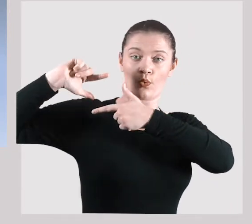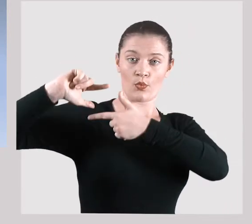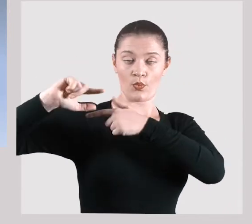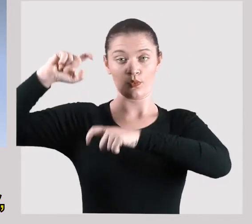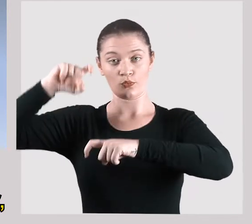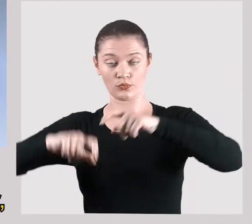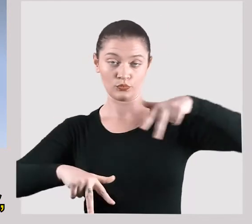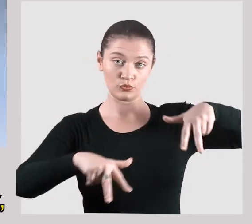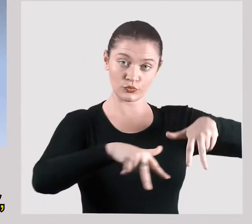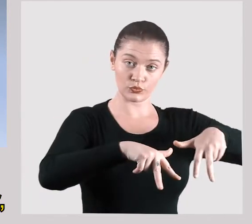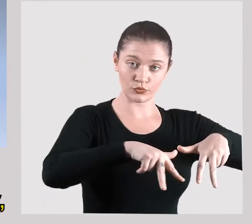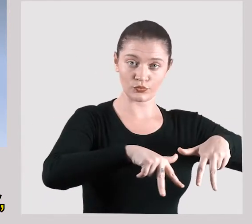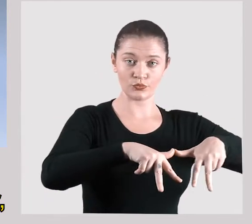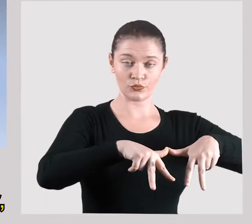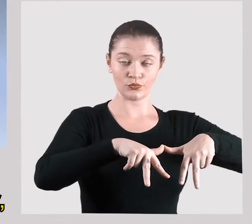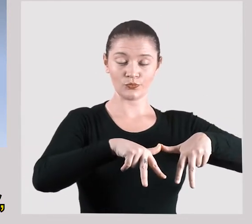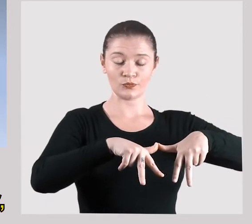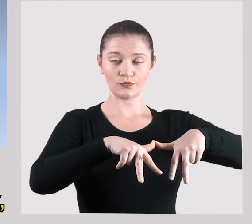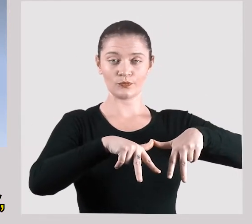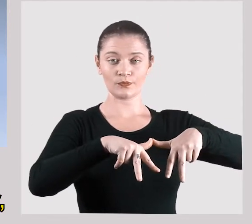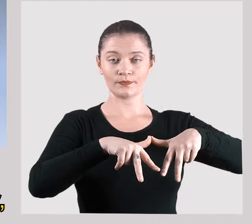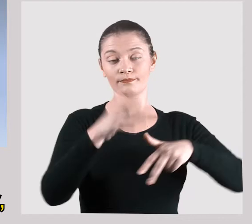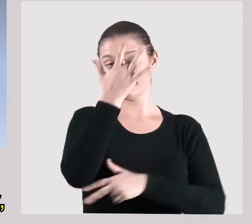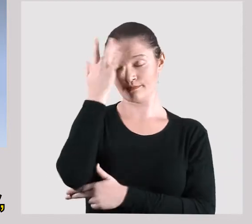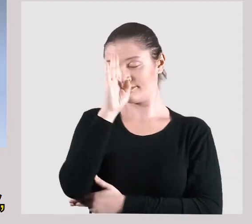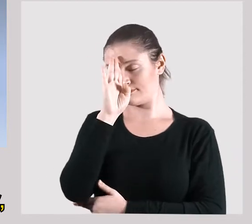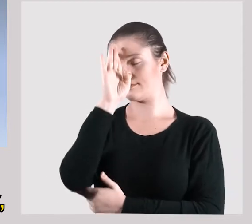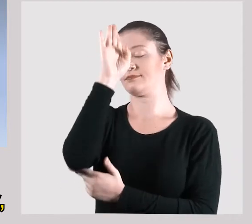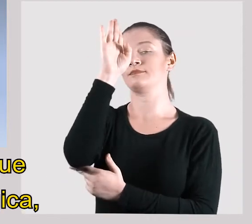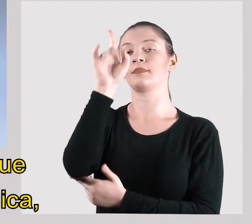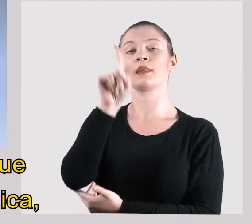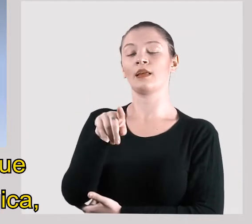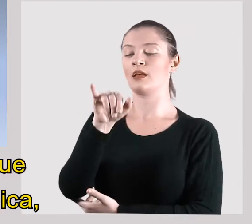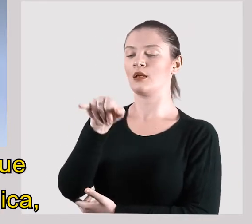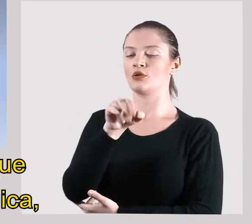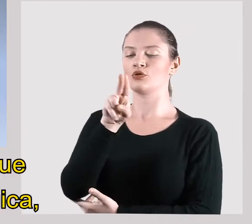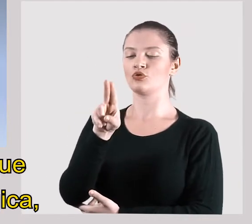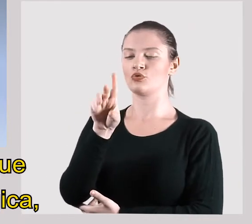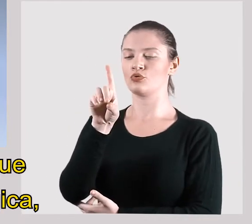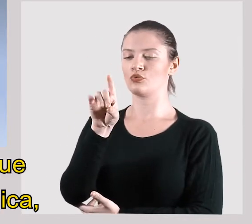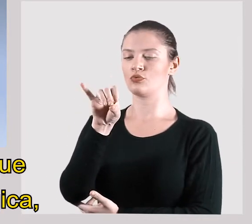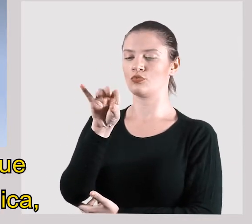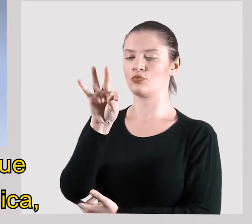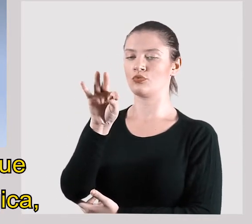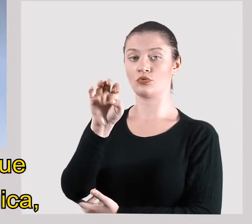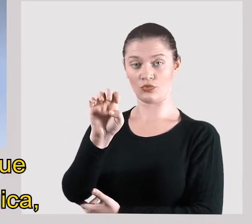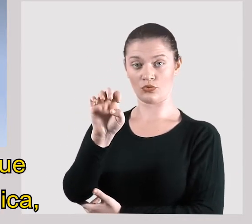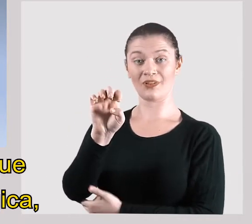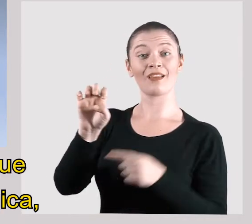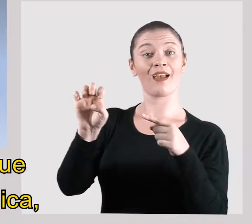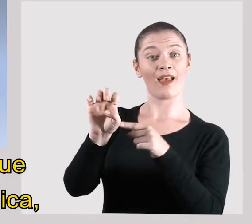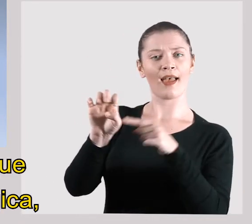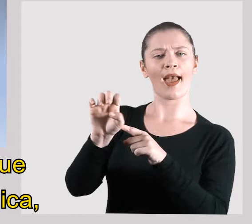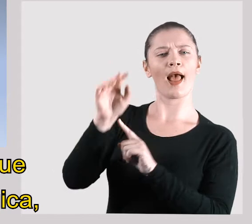gênero. A pessoa principal representante é a Judith Butler, que é uma filósofa, e ela diz que